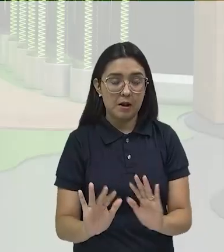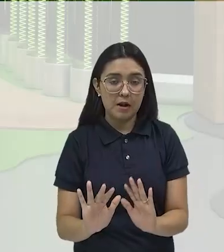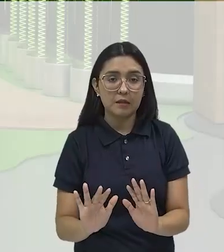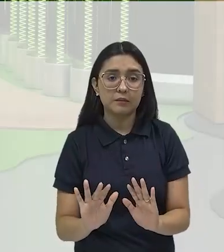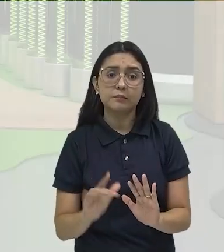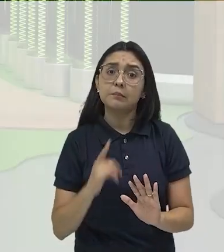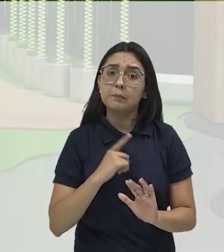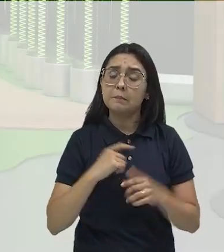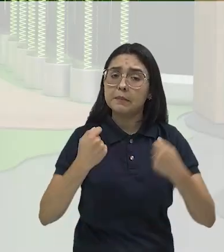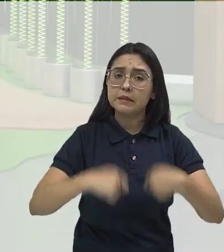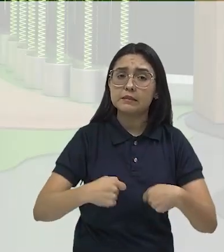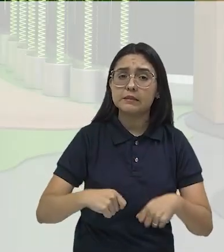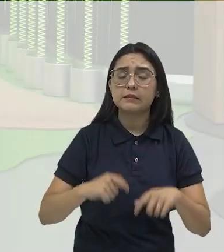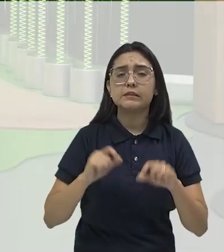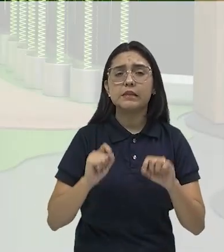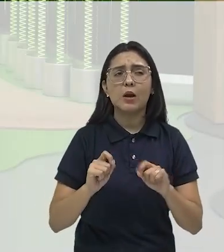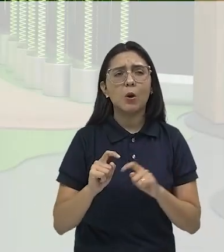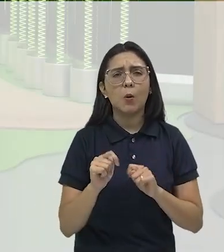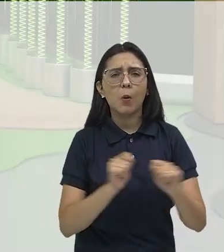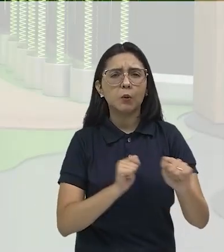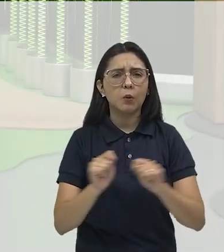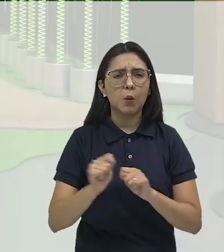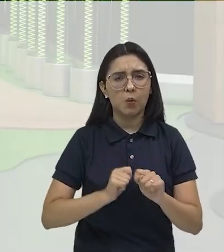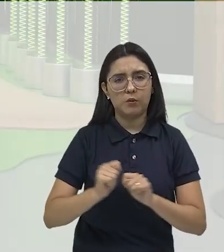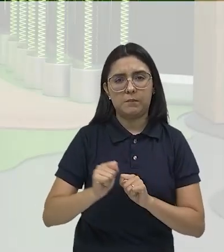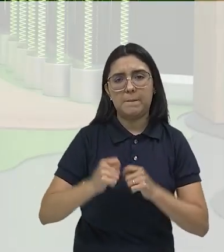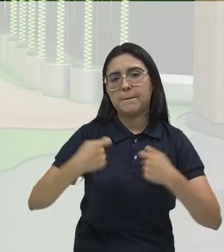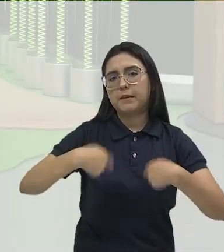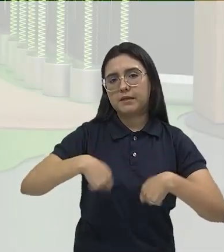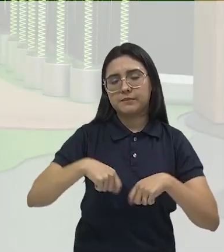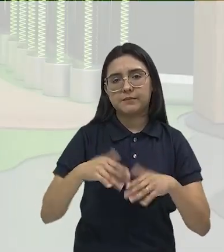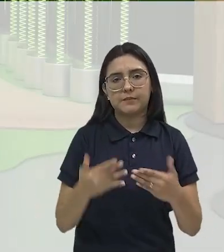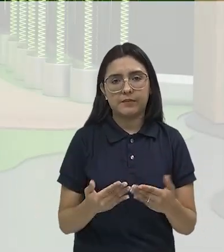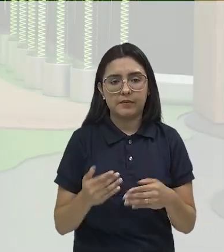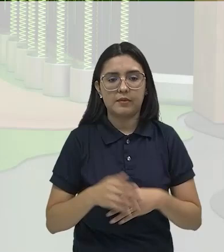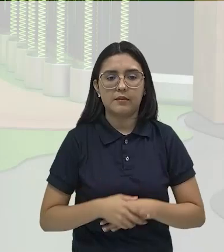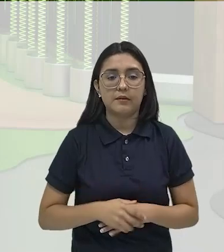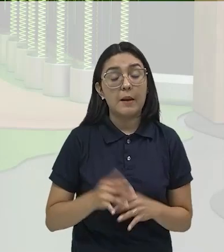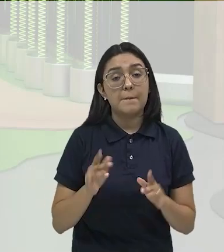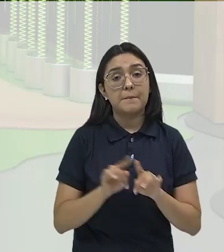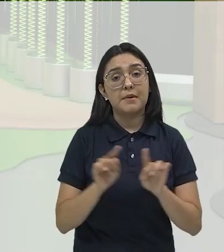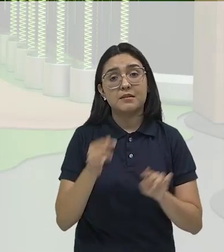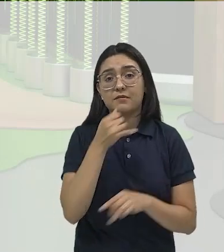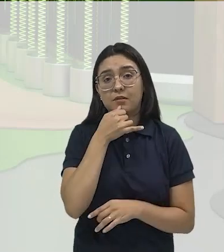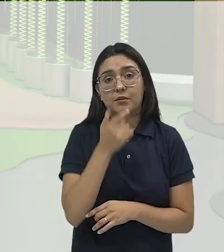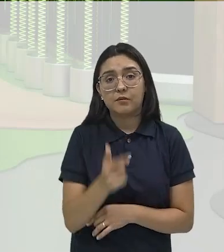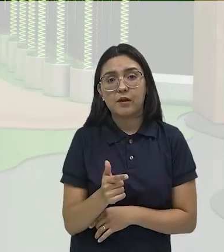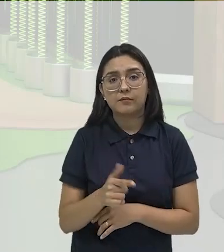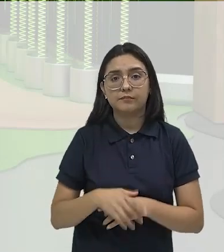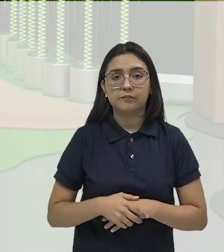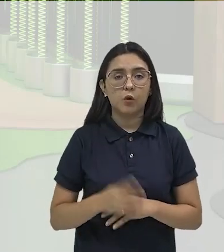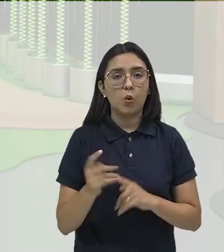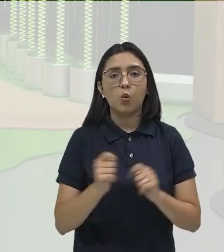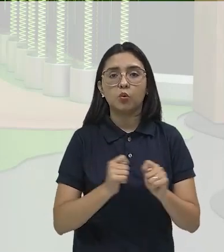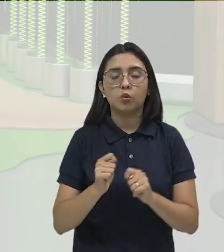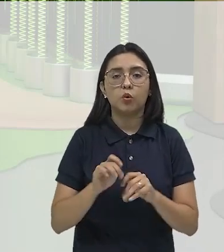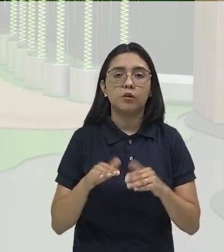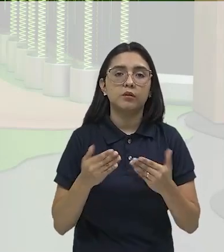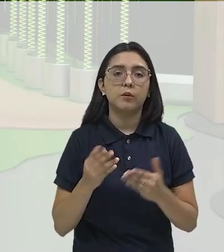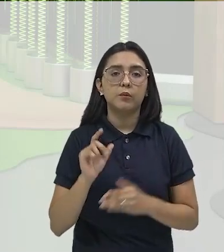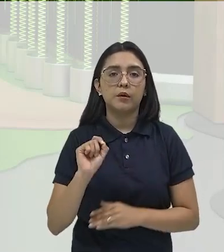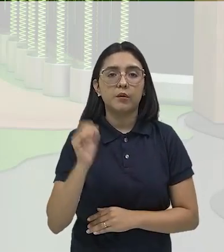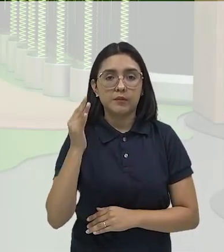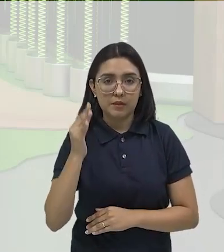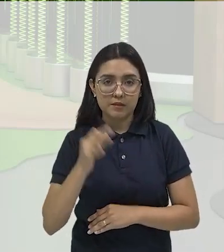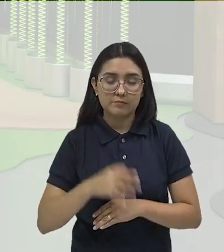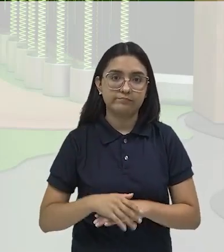precisa controlar isso. É preciso ter um controle. Infelizmente, esse controle não existe. E o desmatamento,